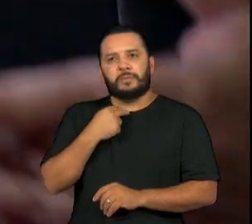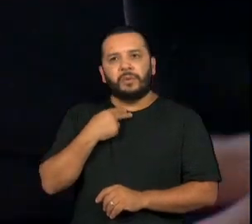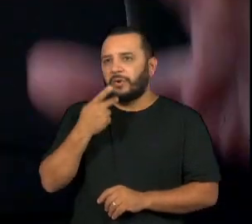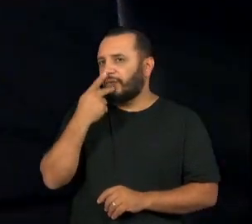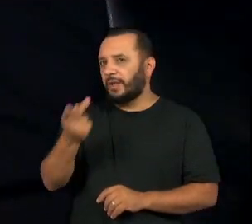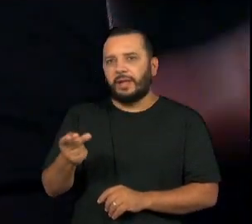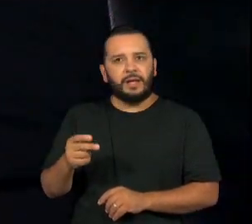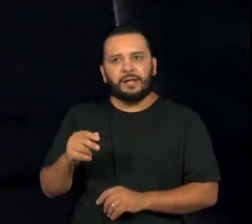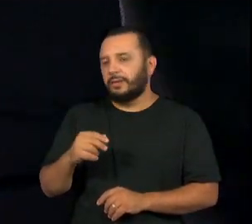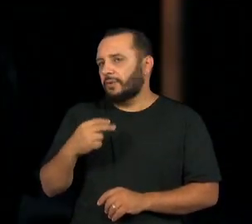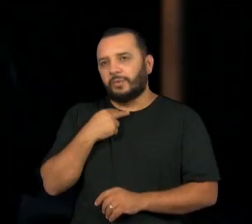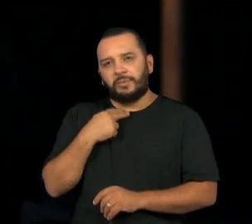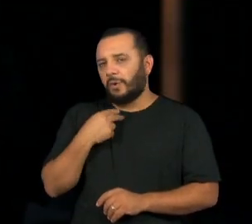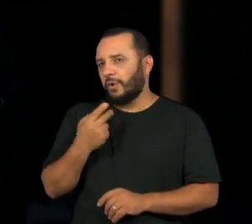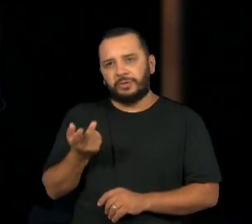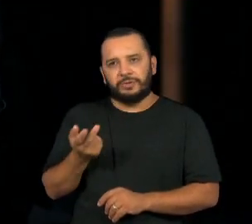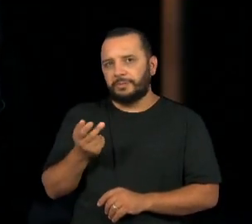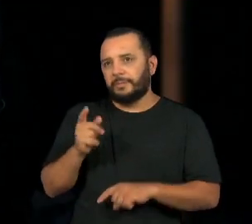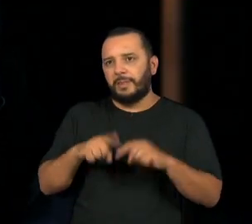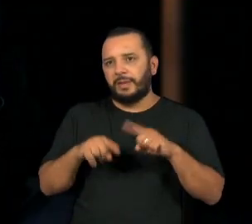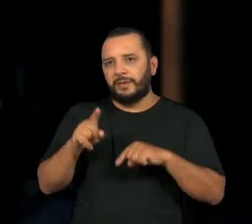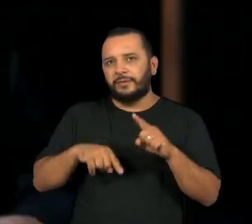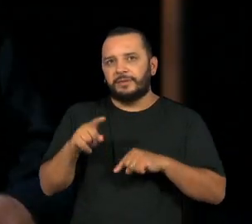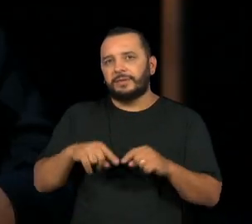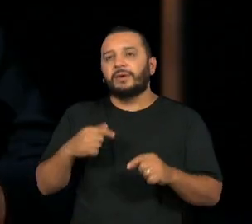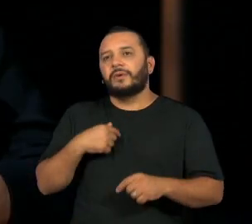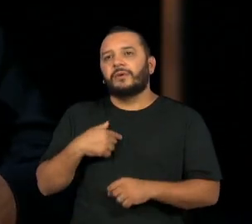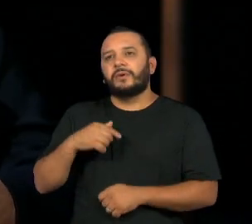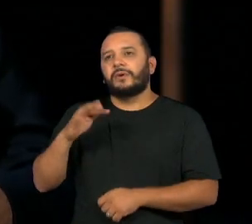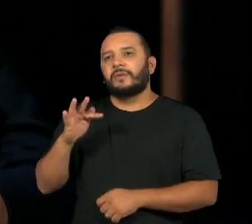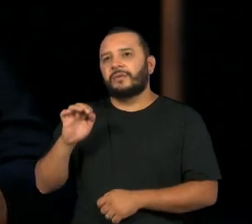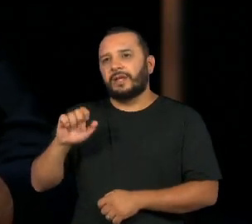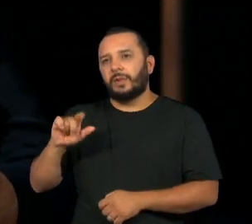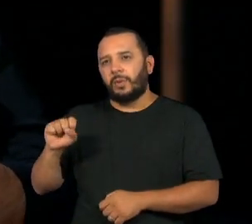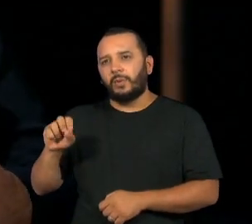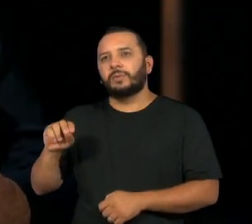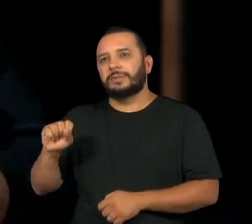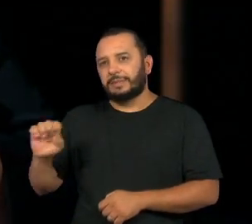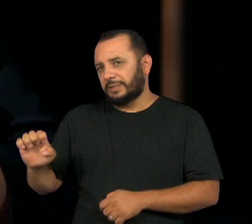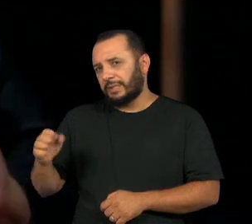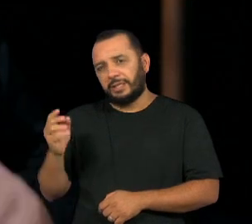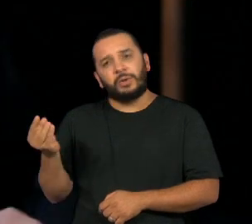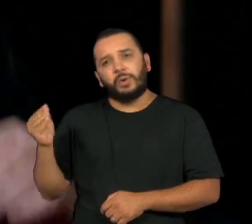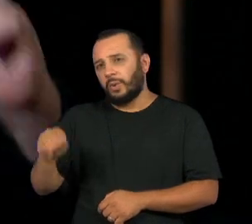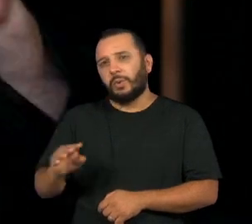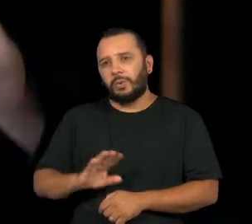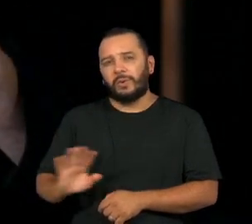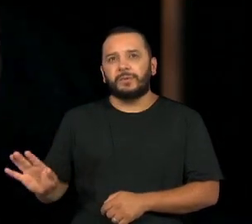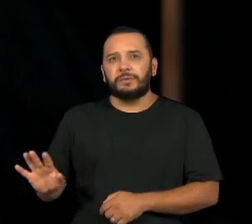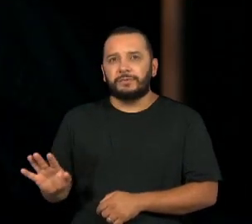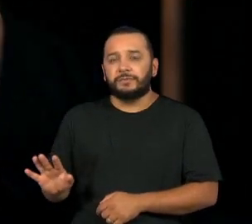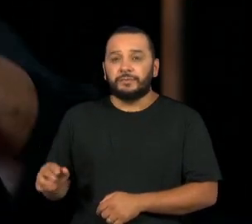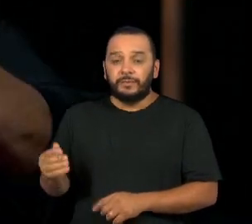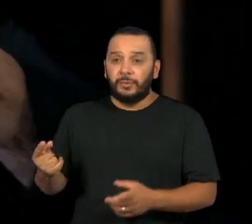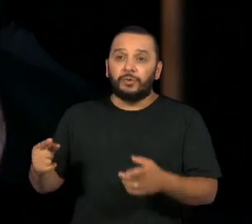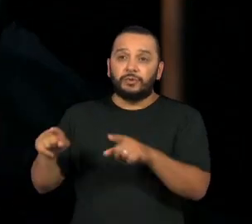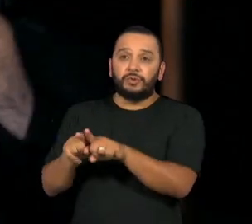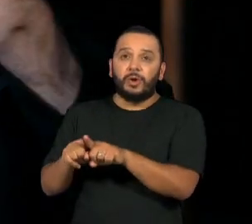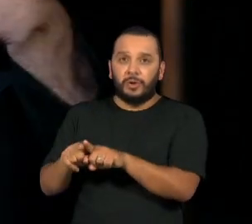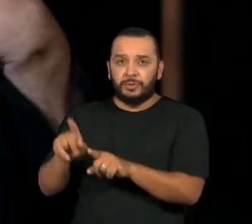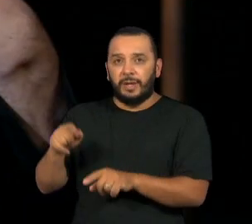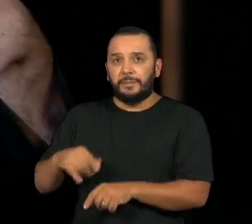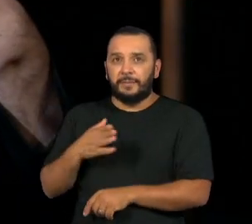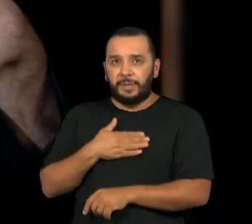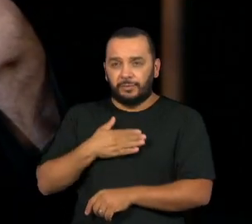Abu Fudeu-se. Desculpa, senhor. Então coloca Abu Felouce. Como ele não sabia o que era felação, o cara colocou. Botou, claro. O sócio do meu pai era o meu